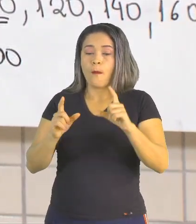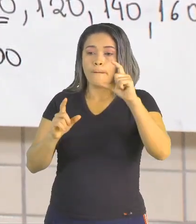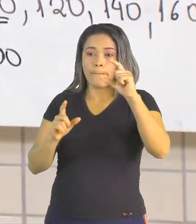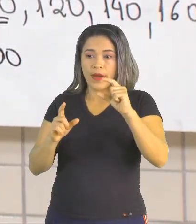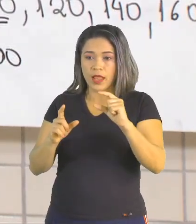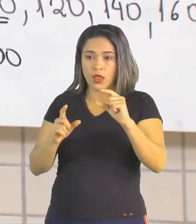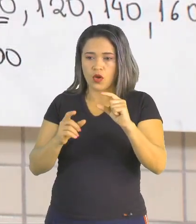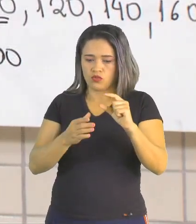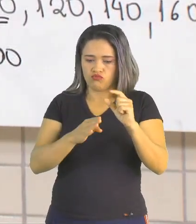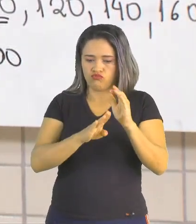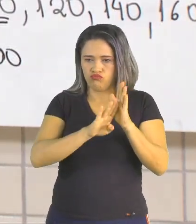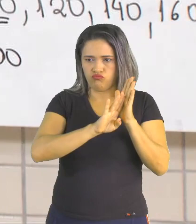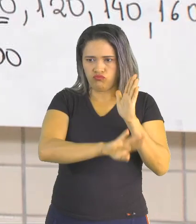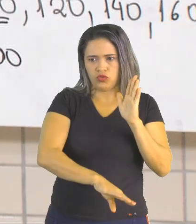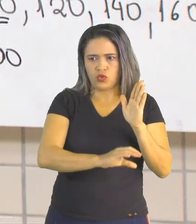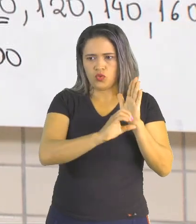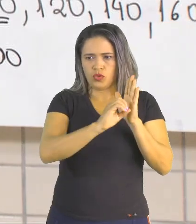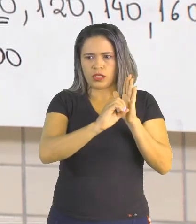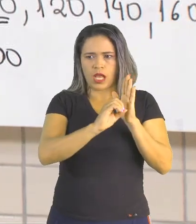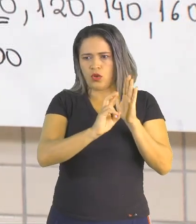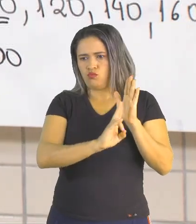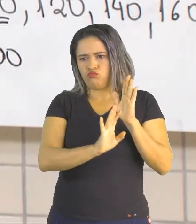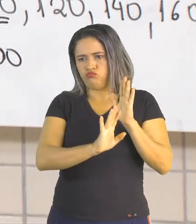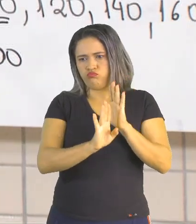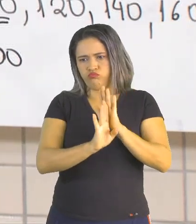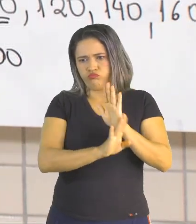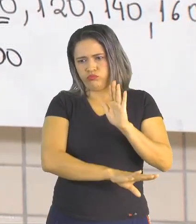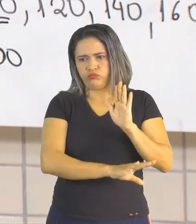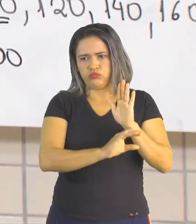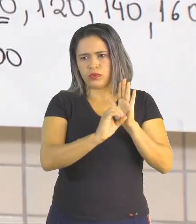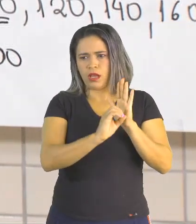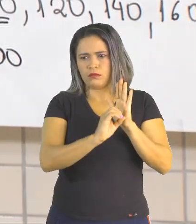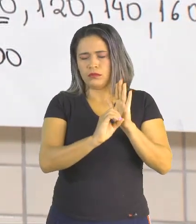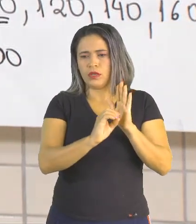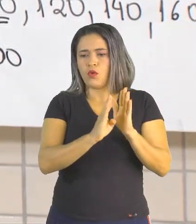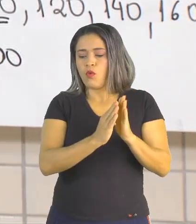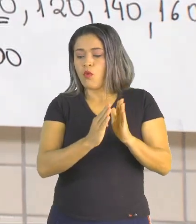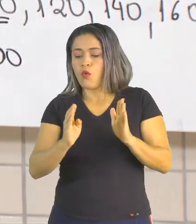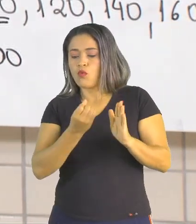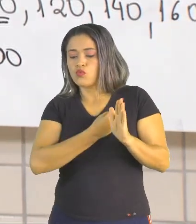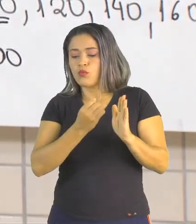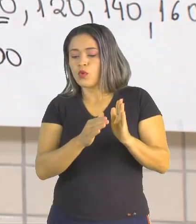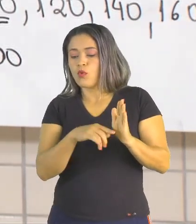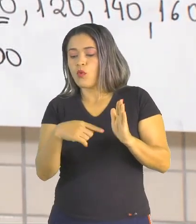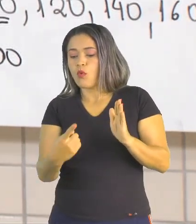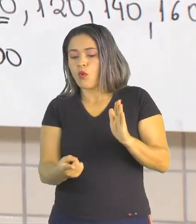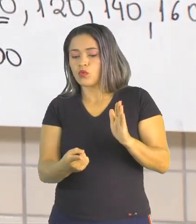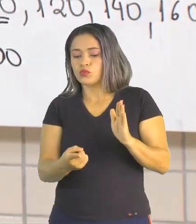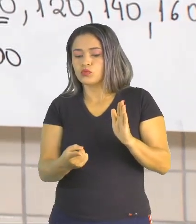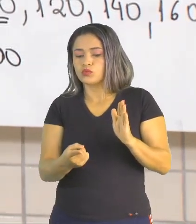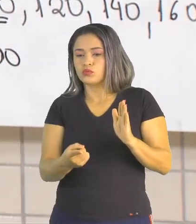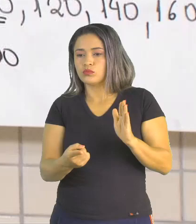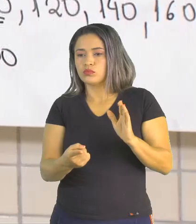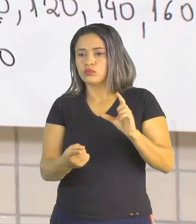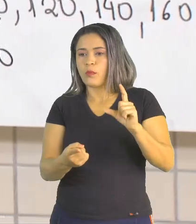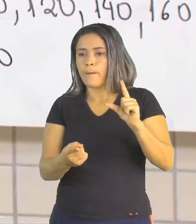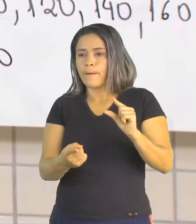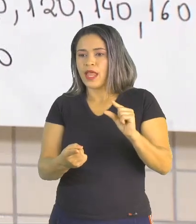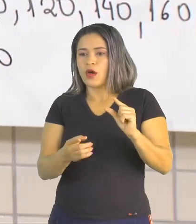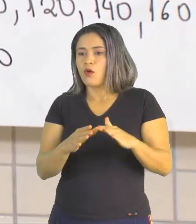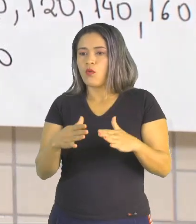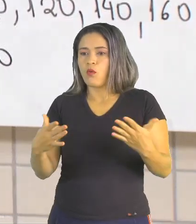o 0. Não vou colocar o 0 aqui em questão. Então, se eu não vou utilizar o 0, qual é o